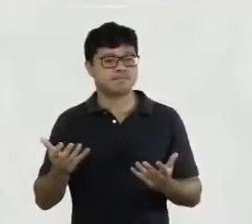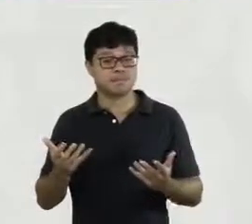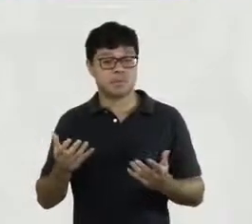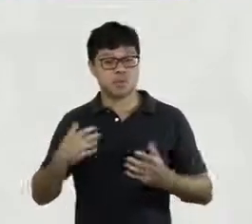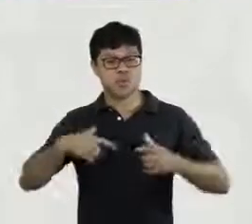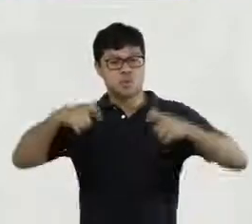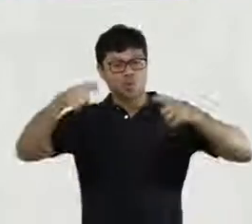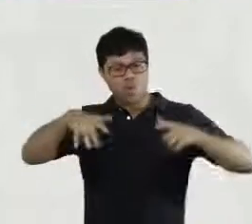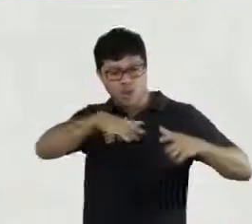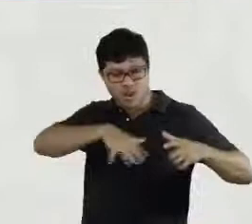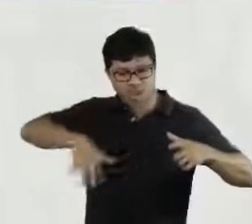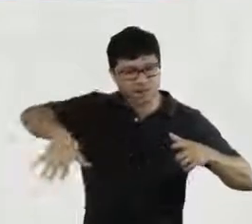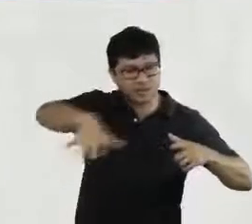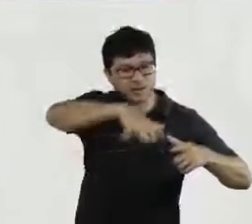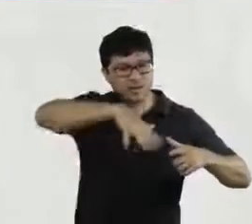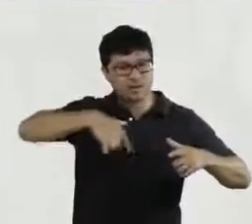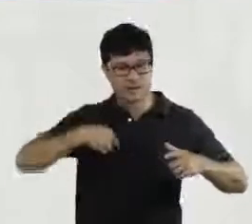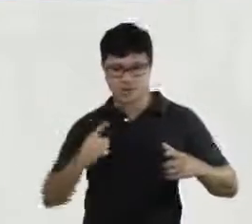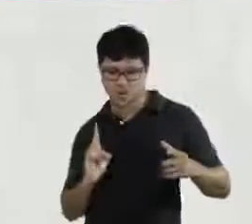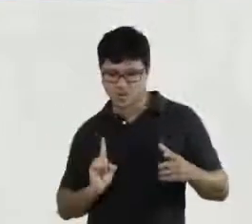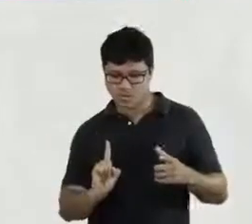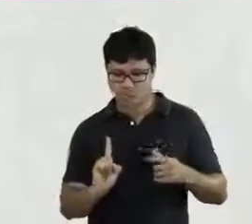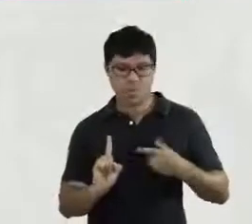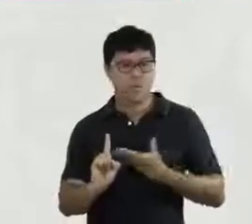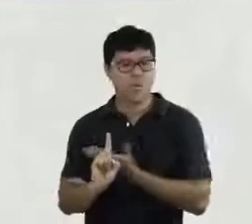no meu espaço, né,